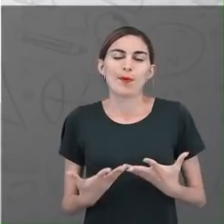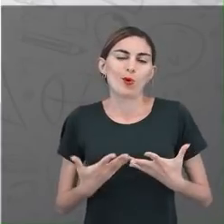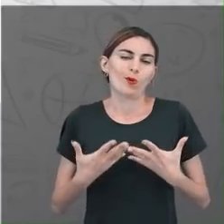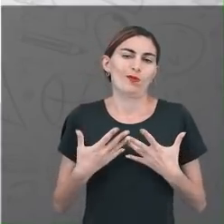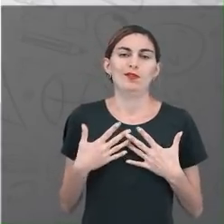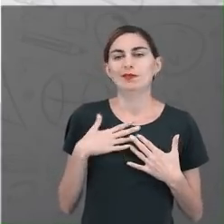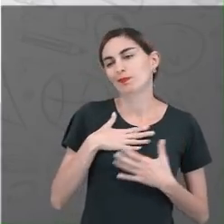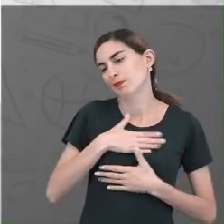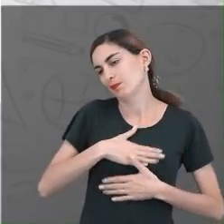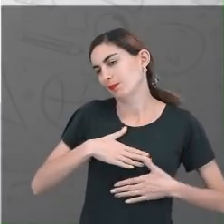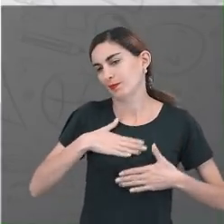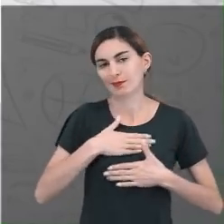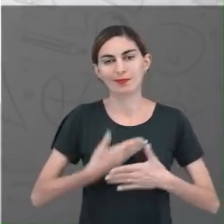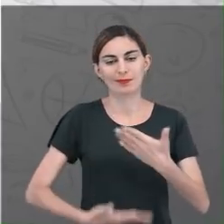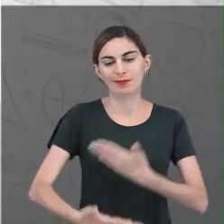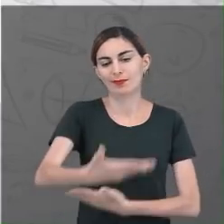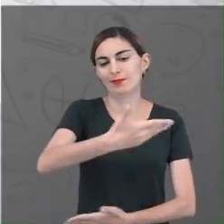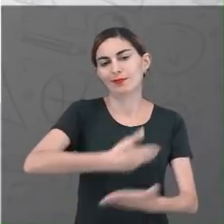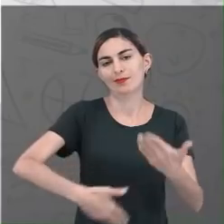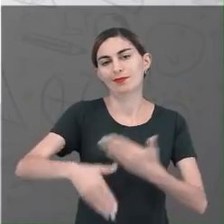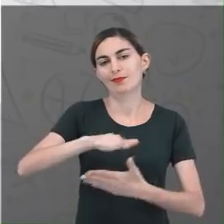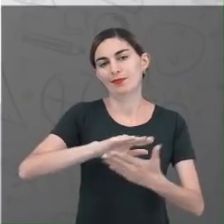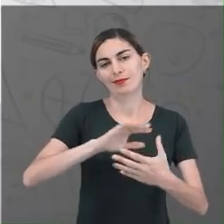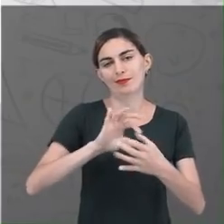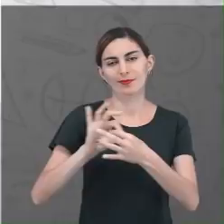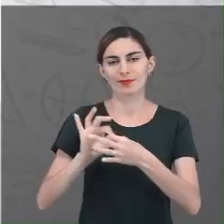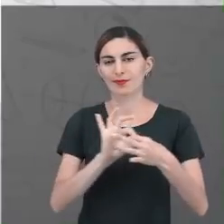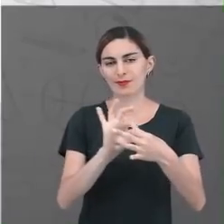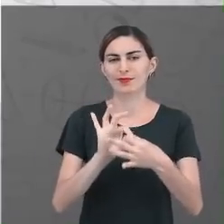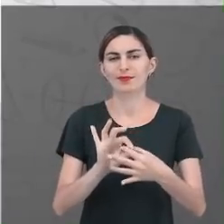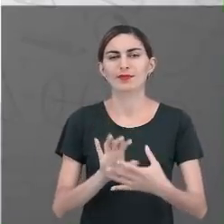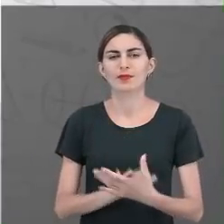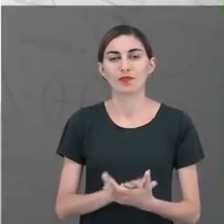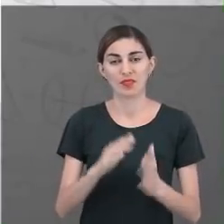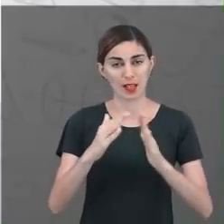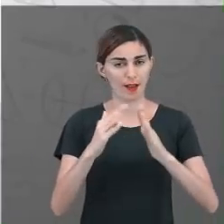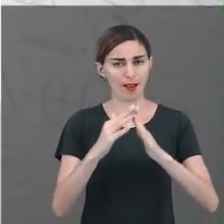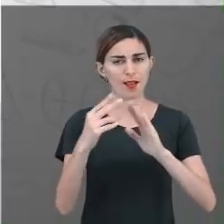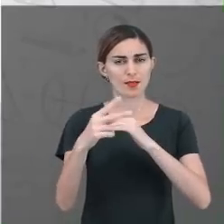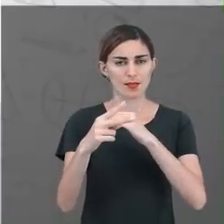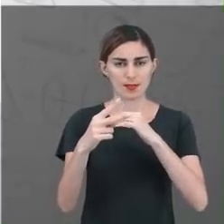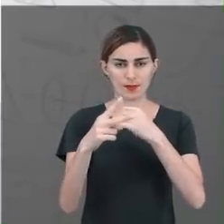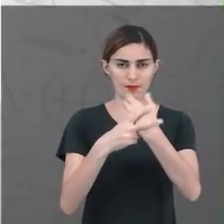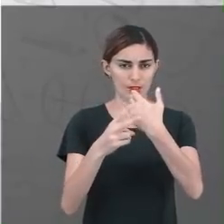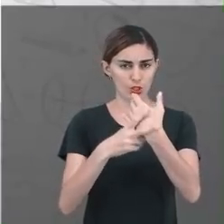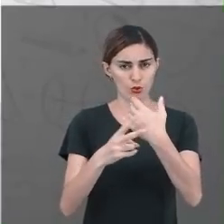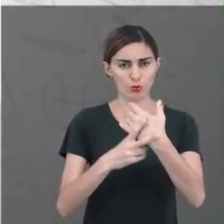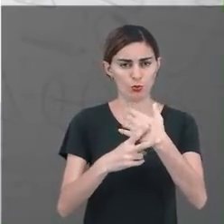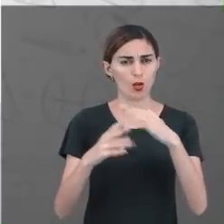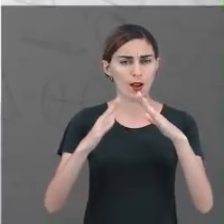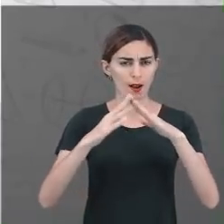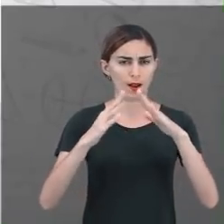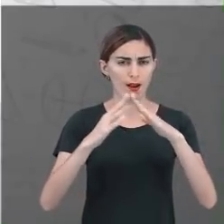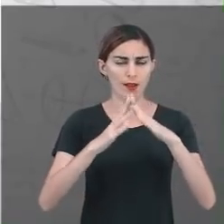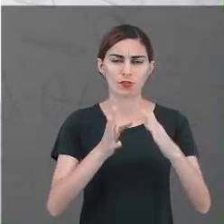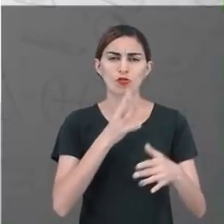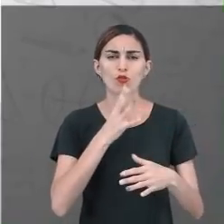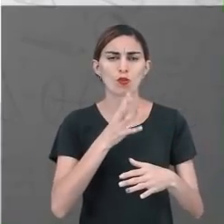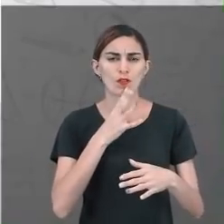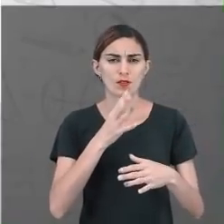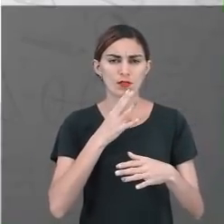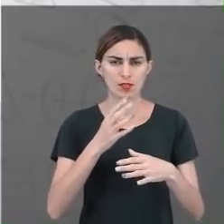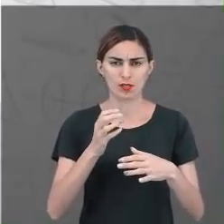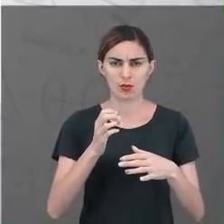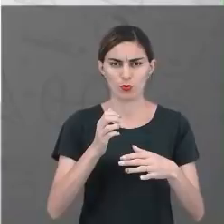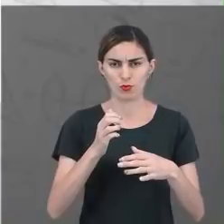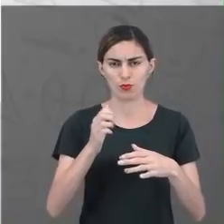agradável de integração com o ambiente externo. Essa é a Casa Vidro, né? É uma casa muito conhecida na